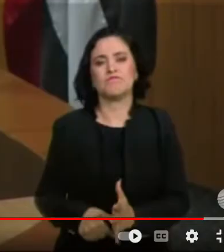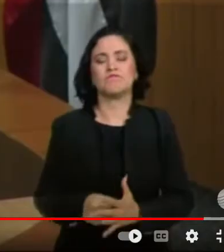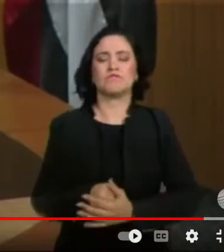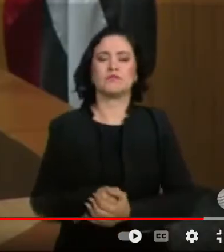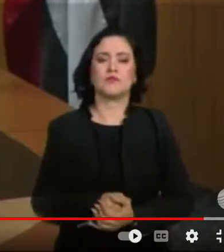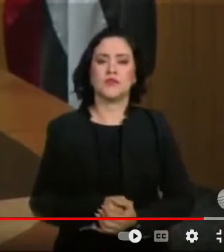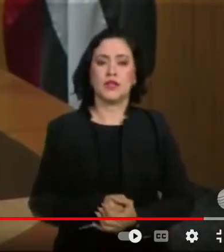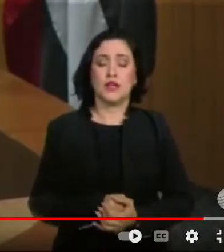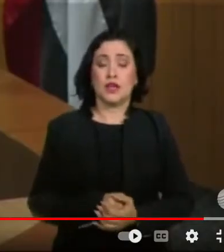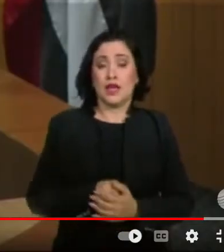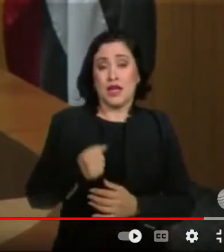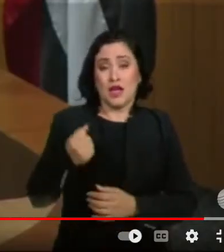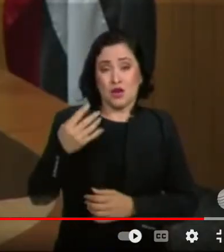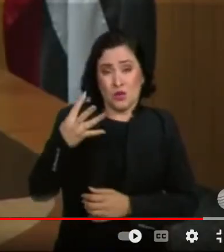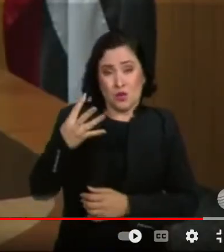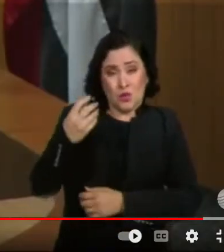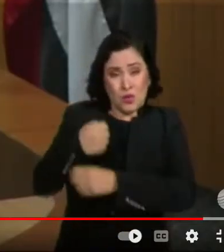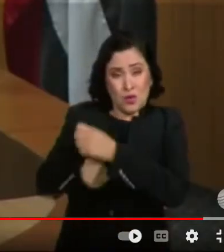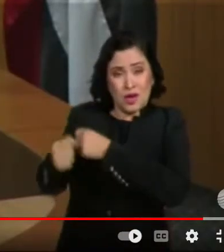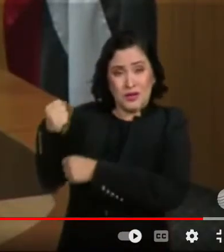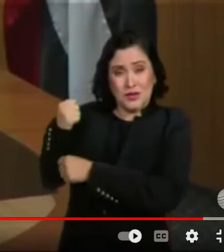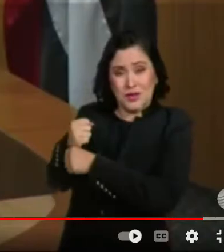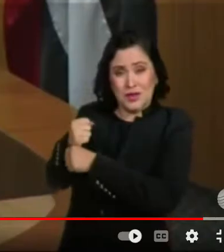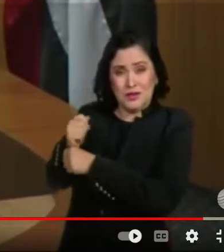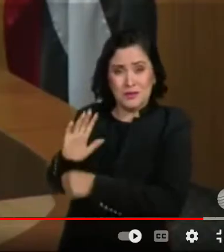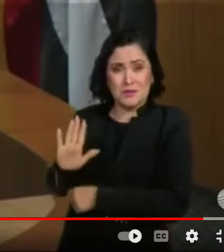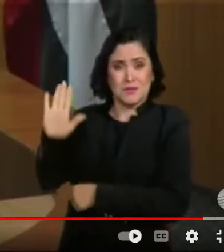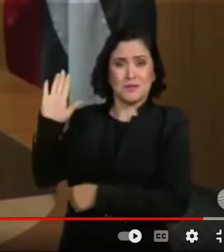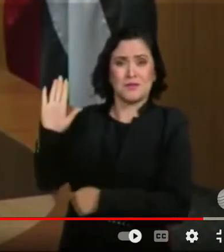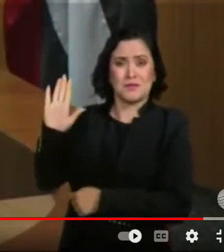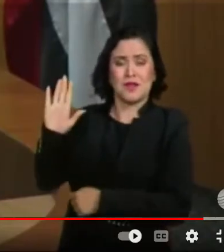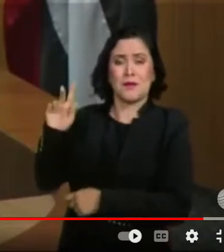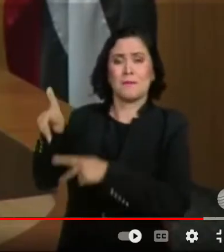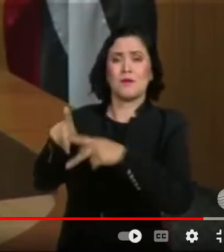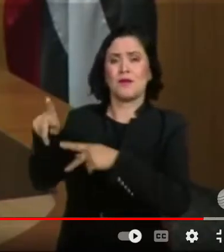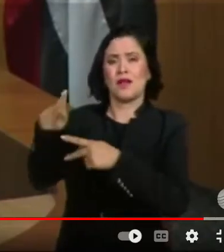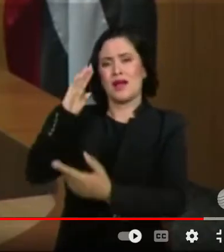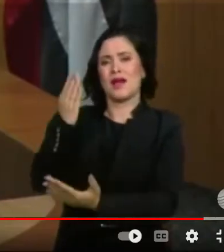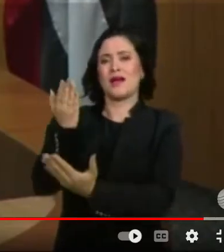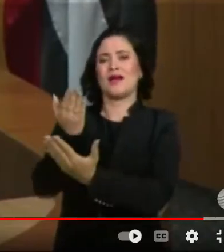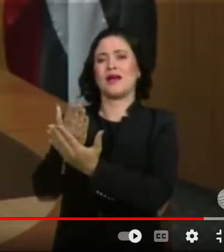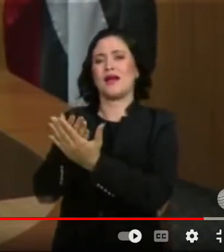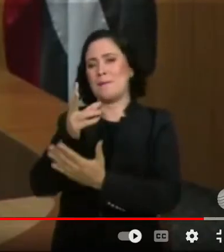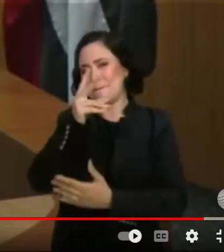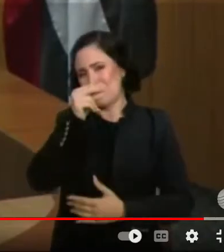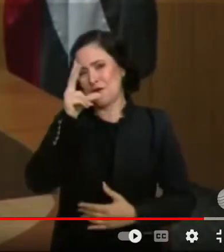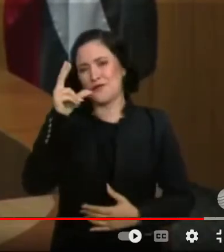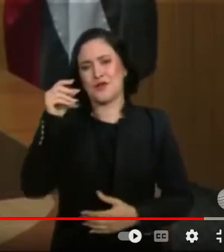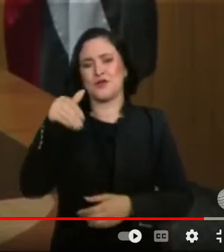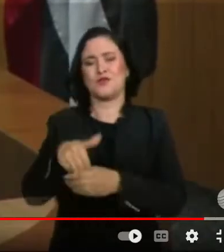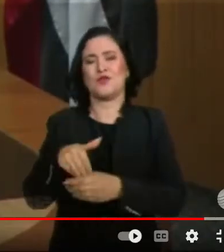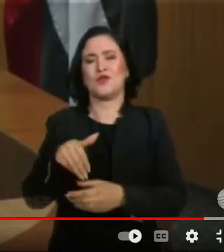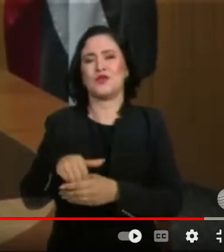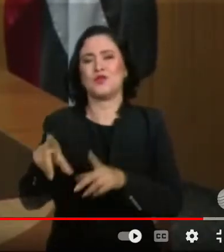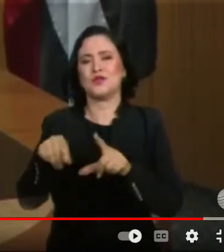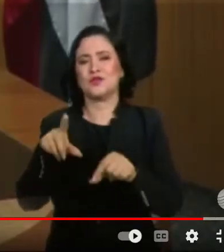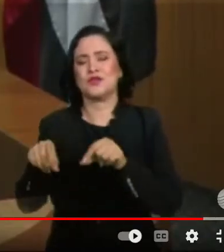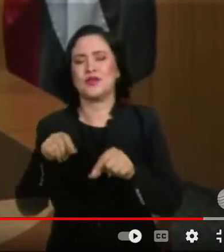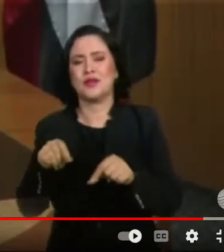confiou no atual prefeito e levou um golpe, que eu posso dizer, porque a população toda acreditou na saúde de 90 dias e